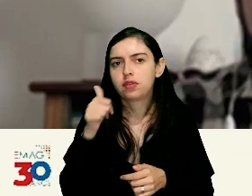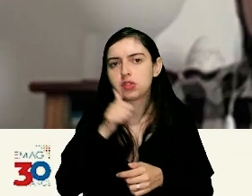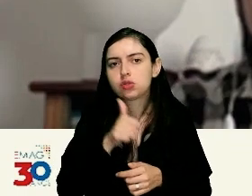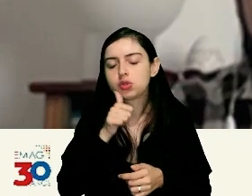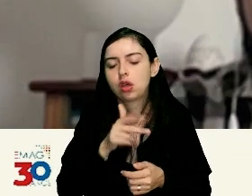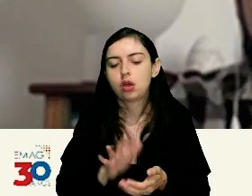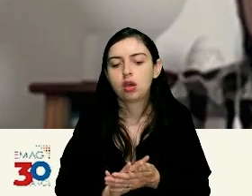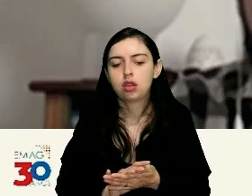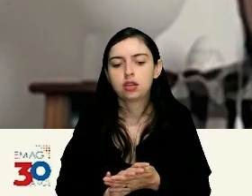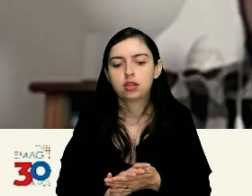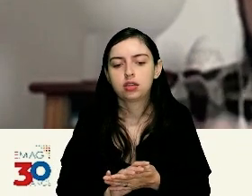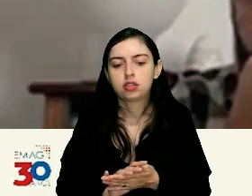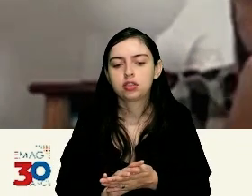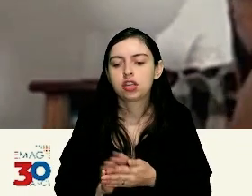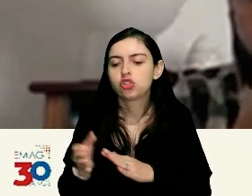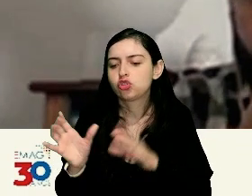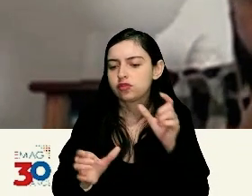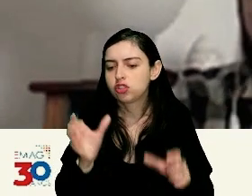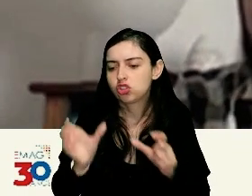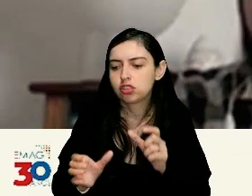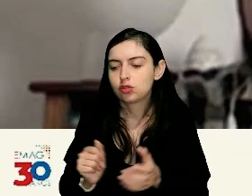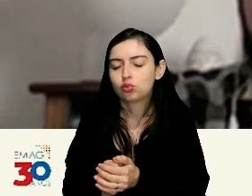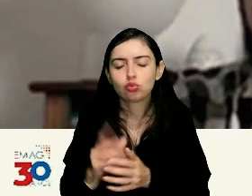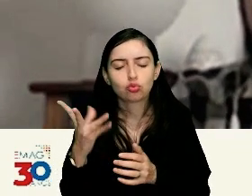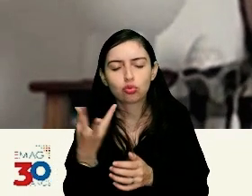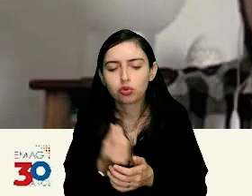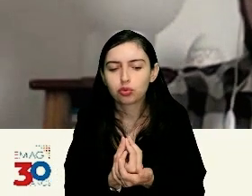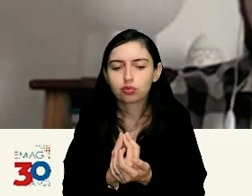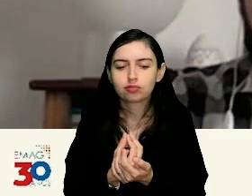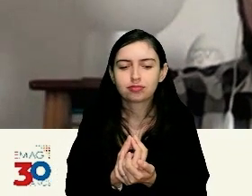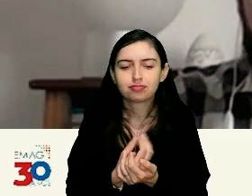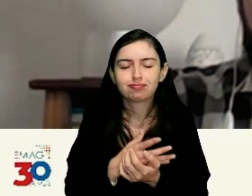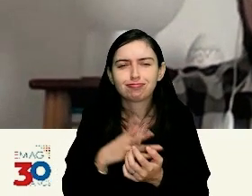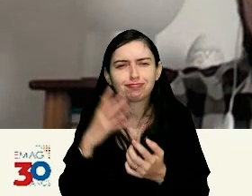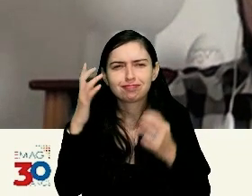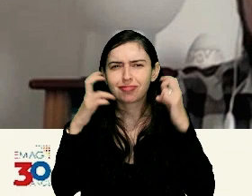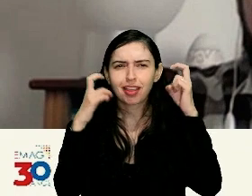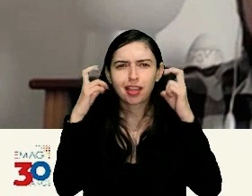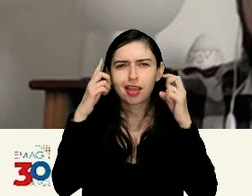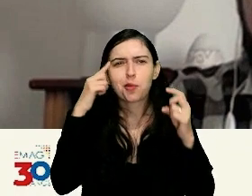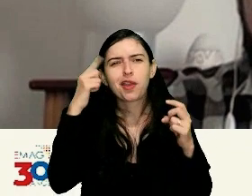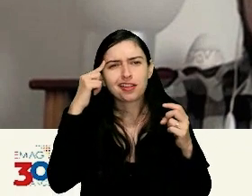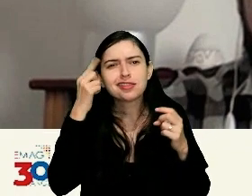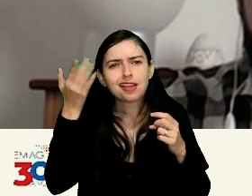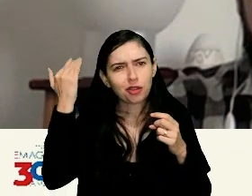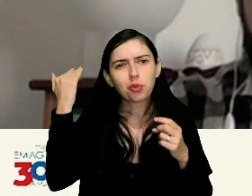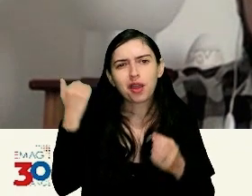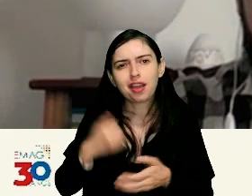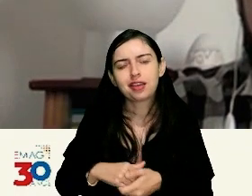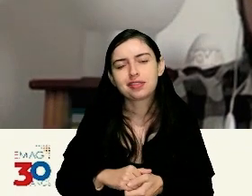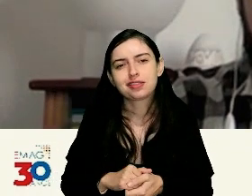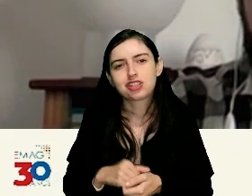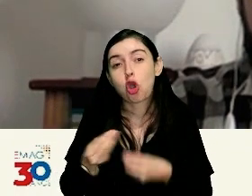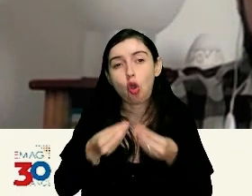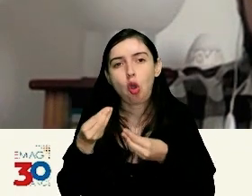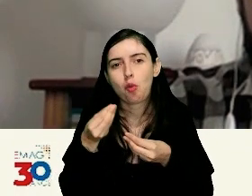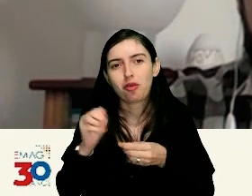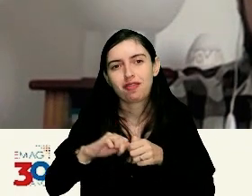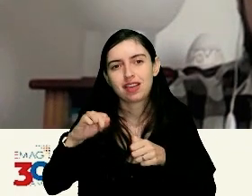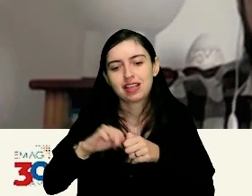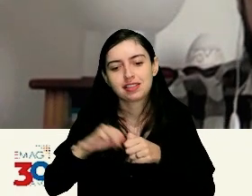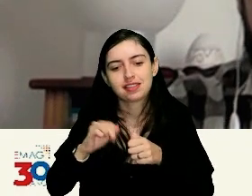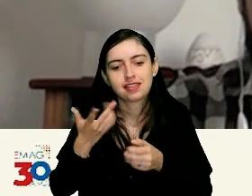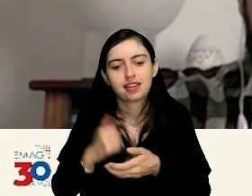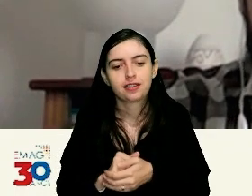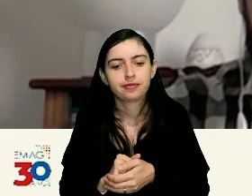dividindo tudo, era tudo aquilo meio que eu tinha idealizado, né? O que lá atrás meu pai não fazia,